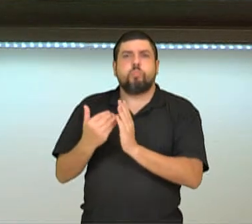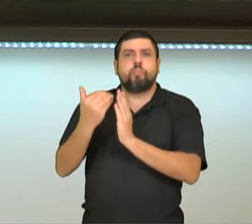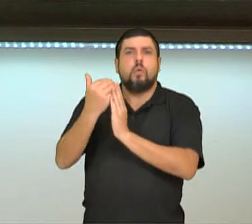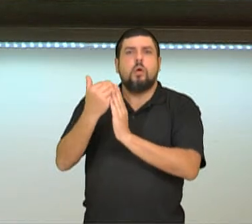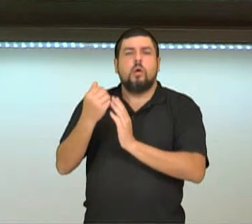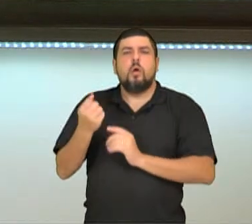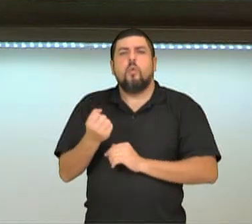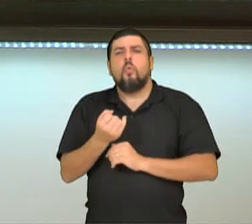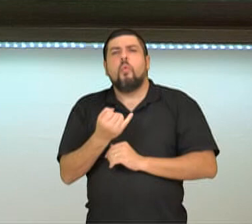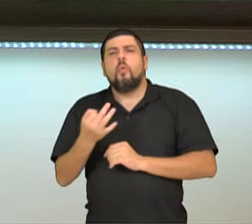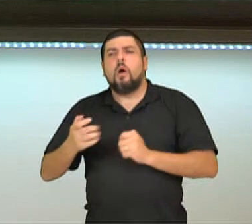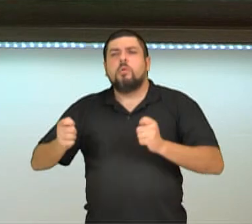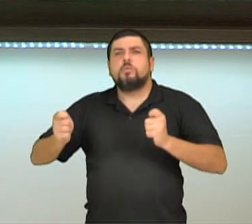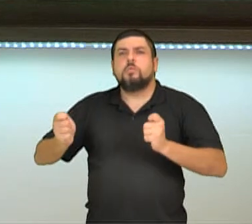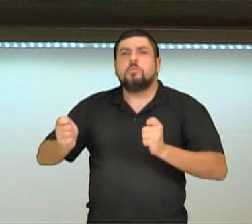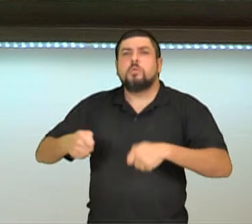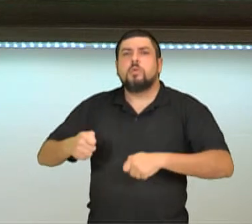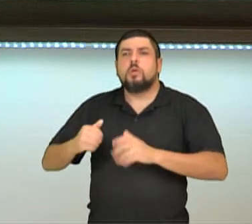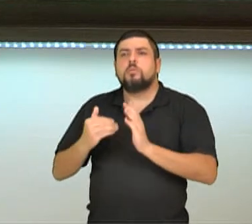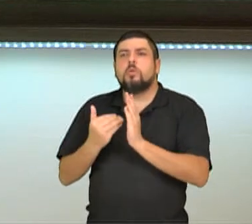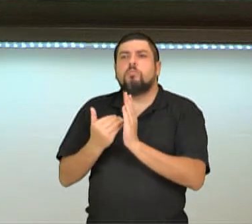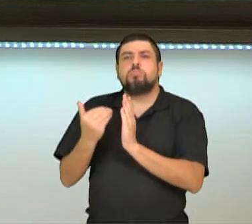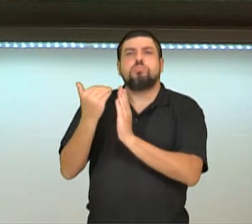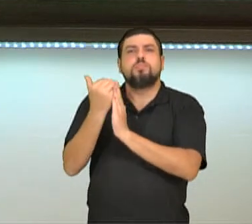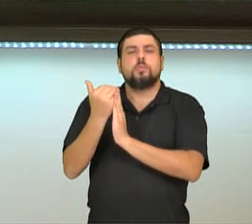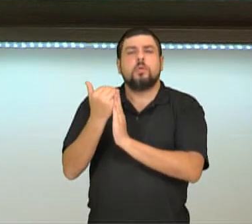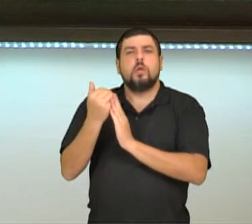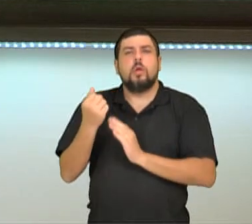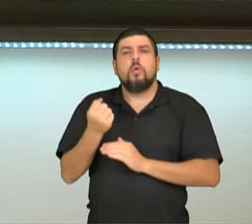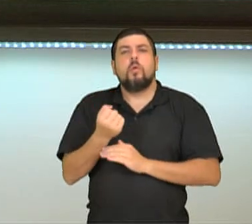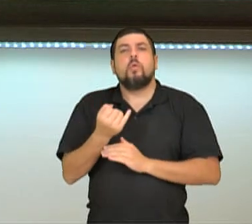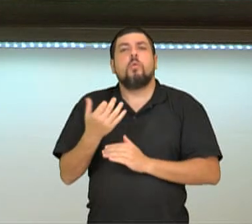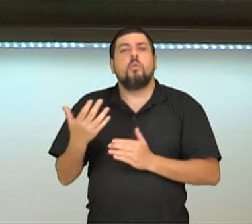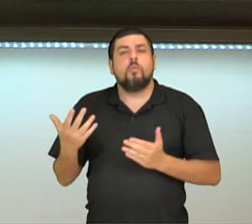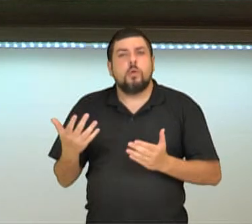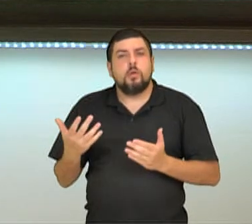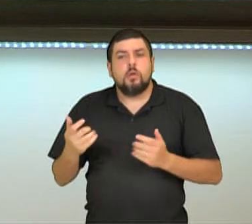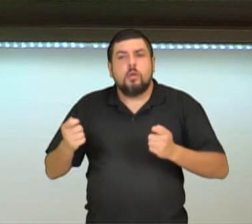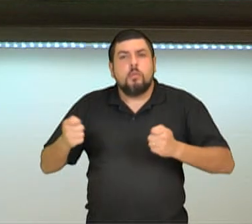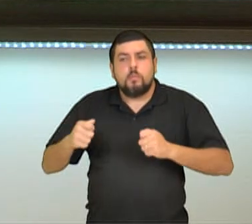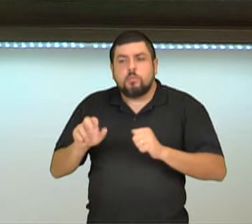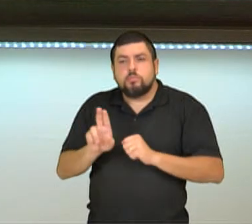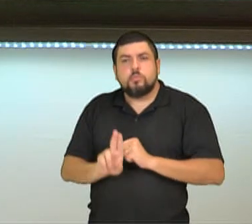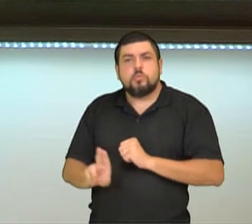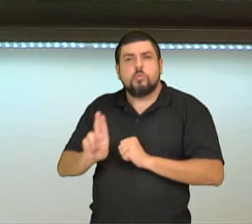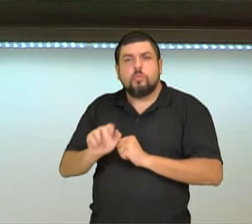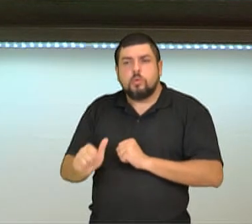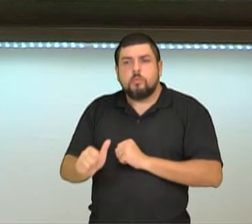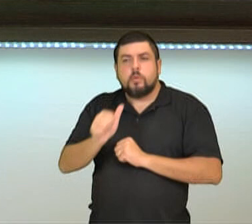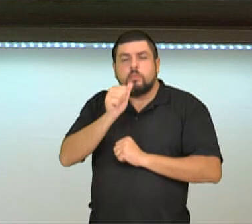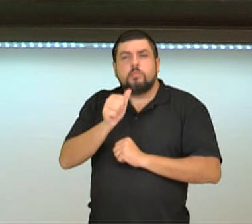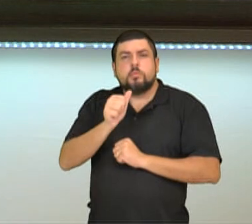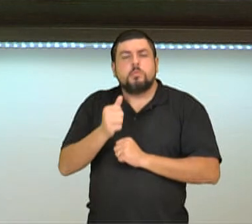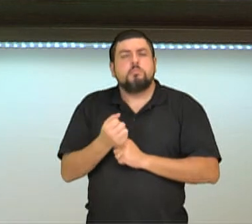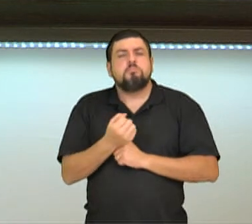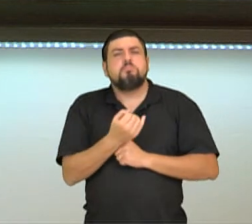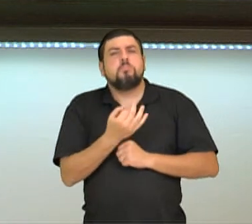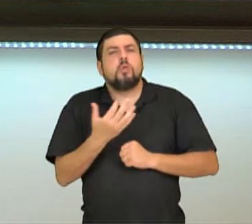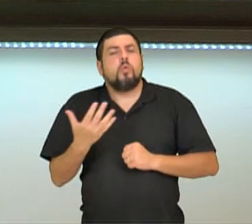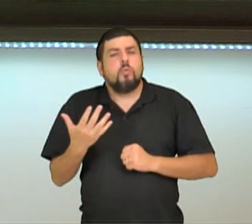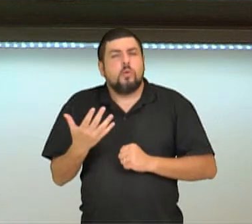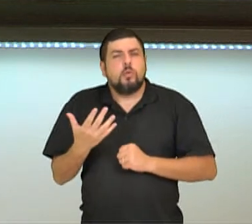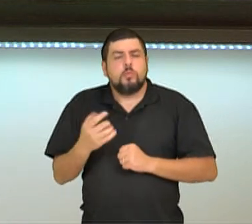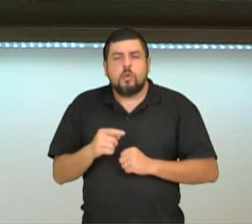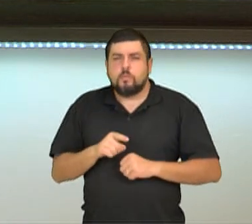tem 300 litros de água potável, ele quer saber o quanto de água do mar ele poderia estar usando ali para diluir nesse volume